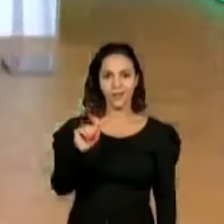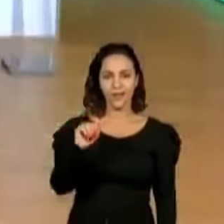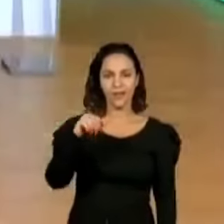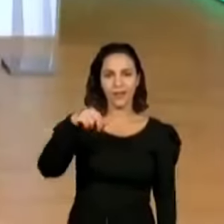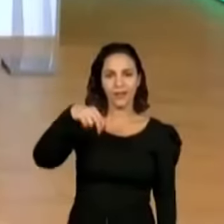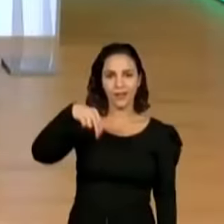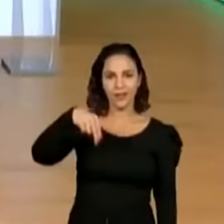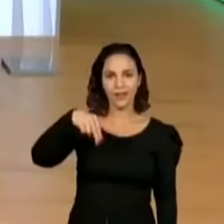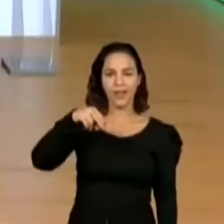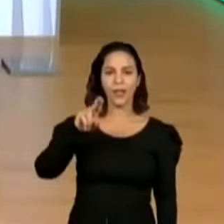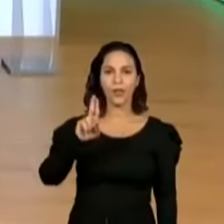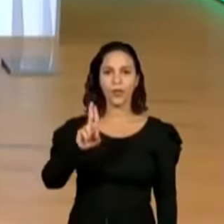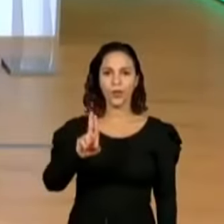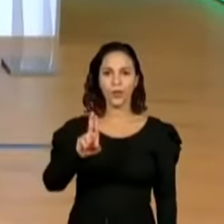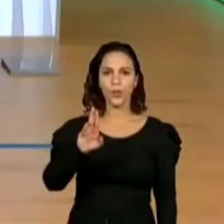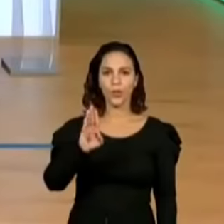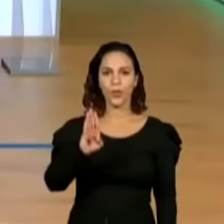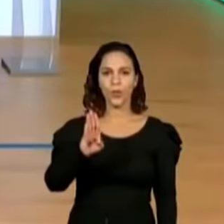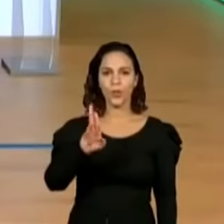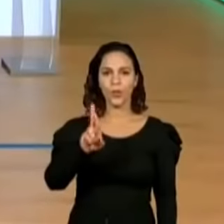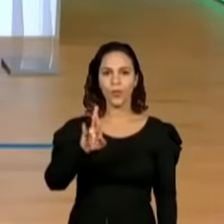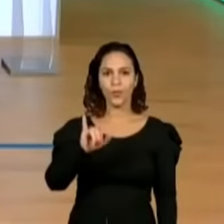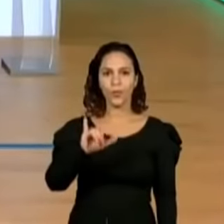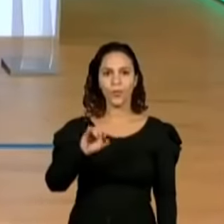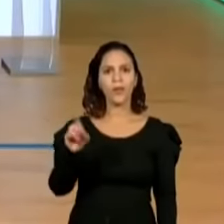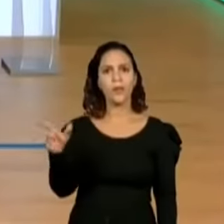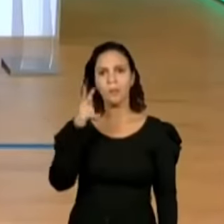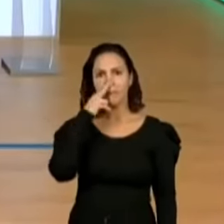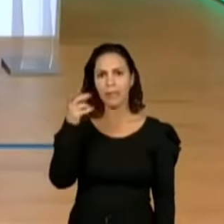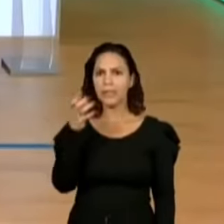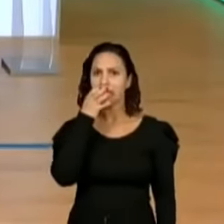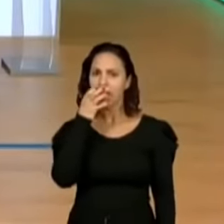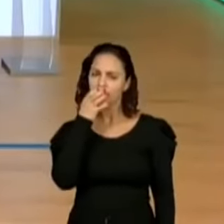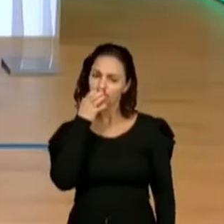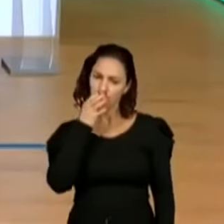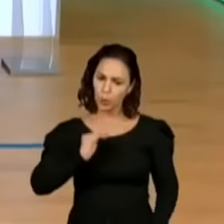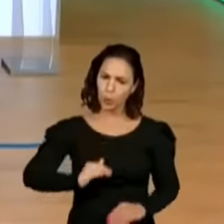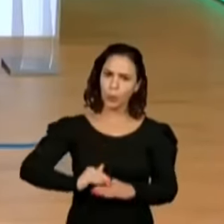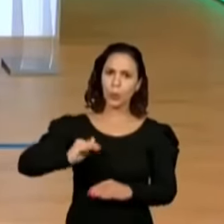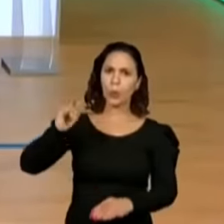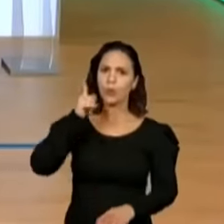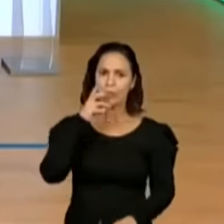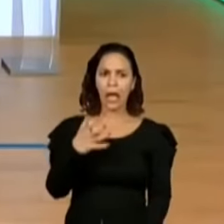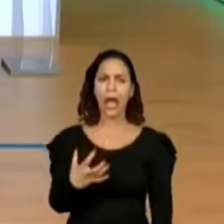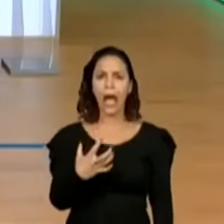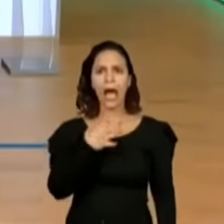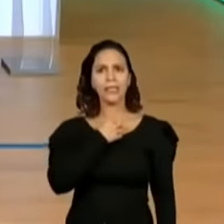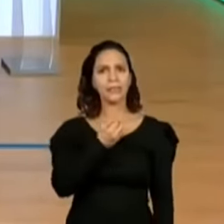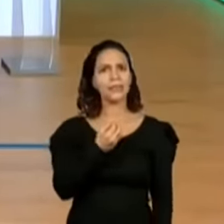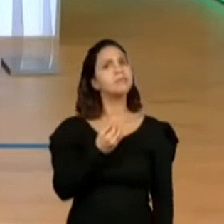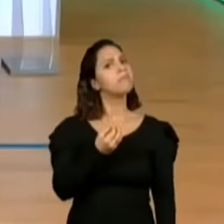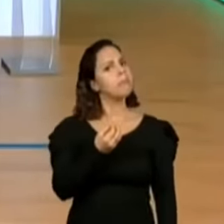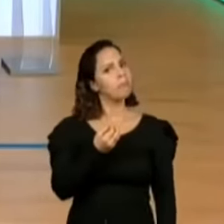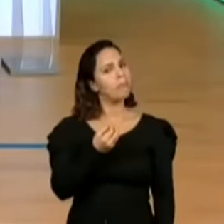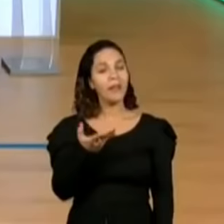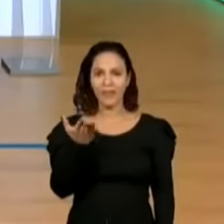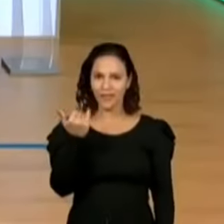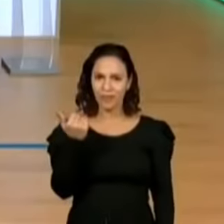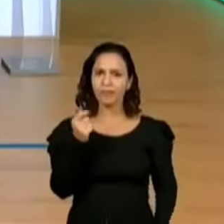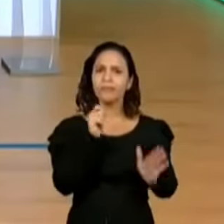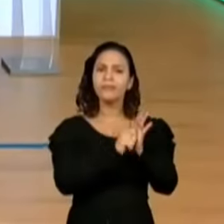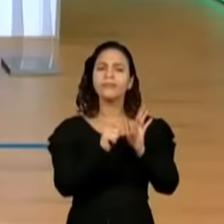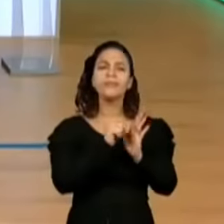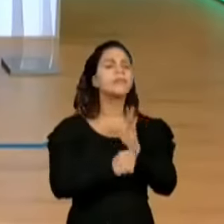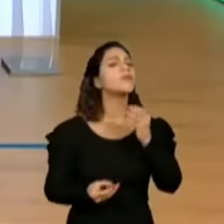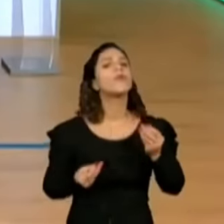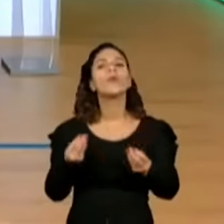bem grande, hein? Ele conseguiu alcançar o seu manúbrio. Que nome diferente de osso. Vamos escrever manúbrio? Como eu devo